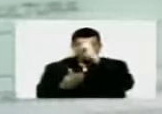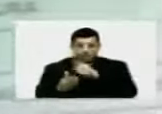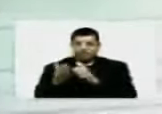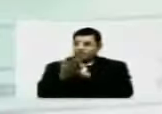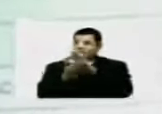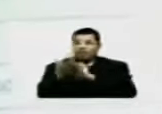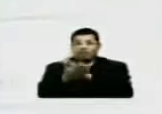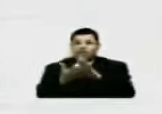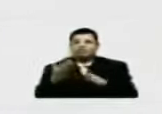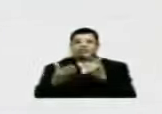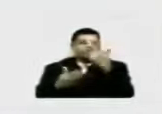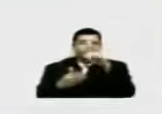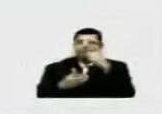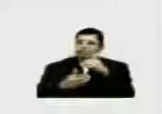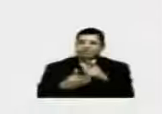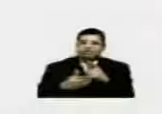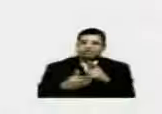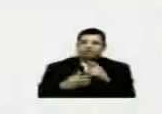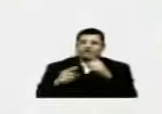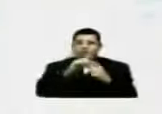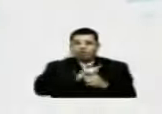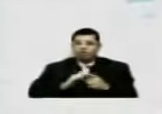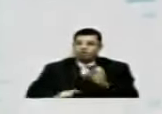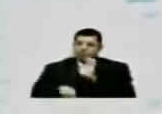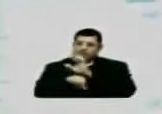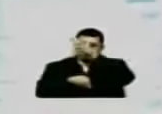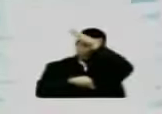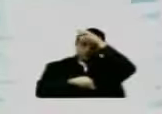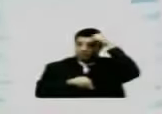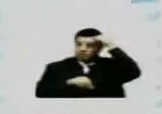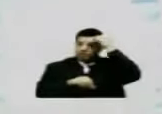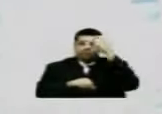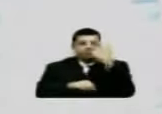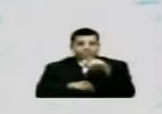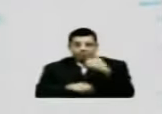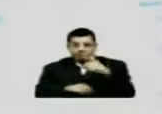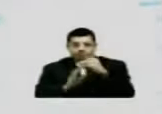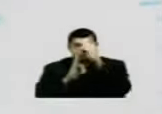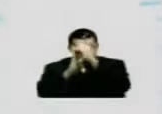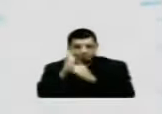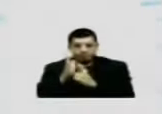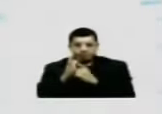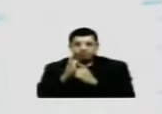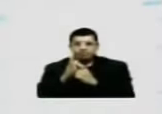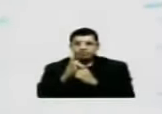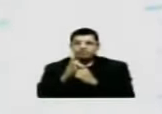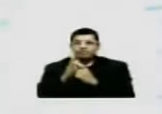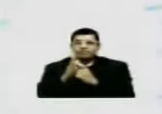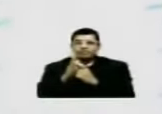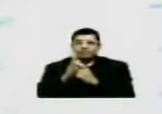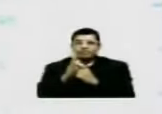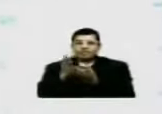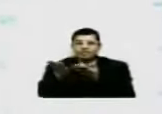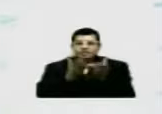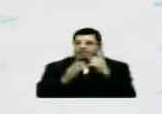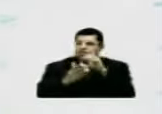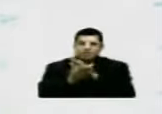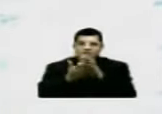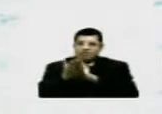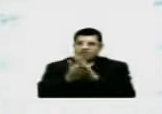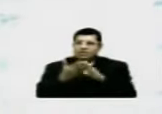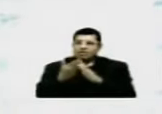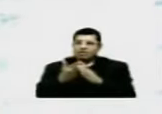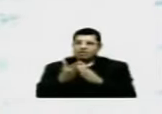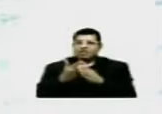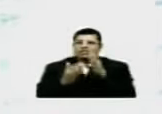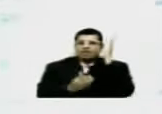dever previdência de servidor. O governo do estado do Amazonas não tem o direito de dever previdência de servidor. Isso